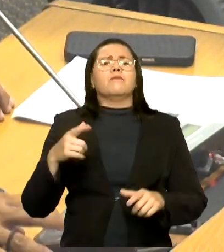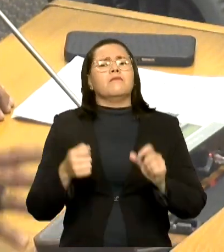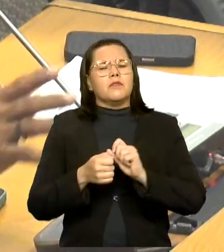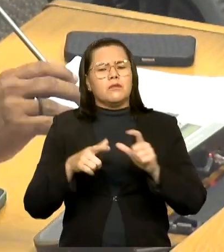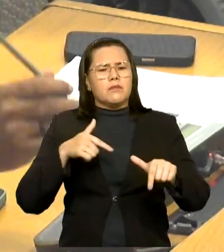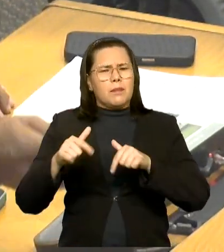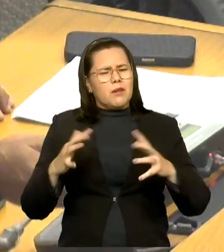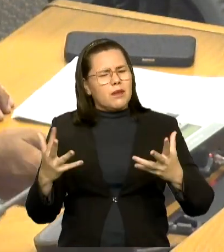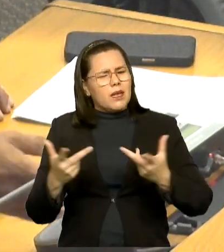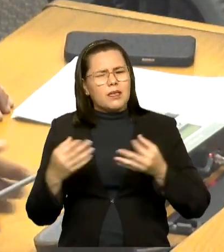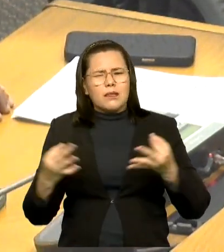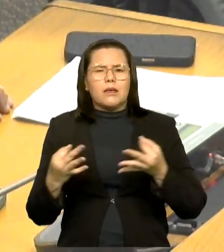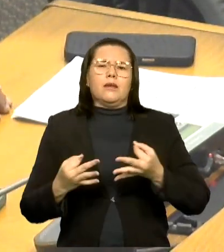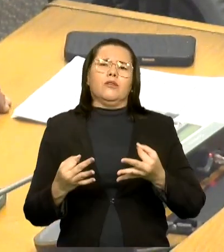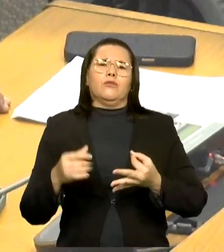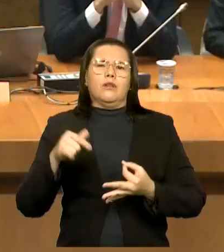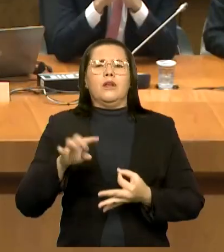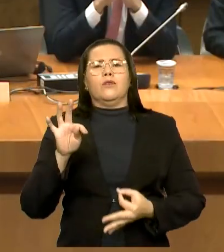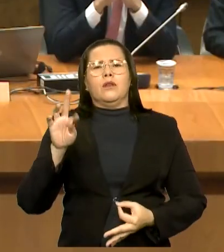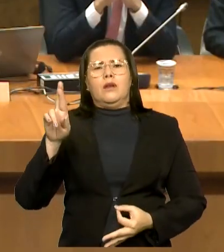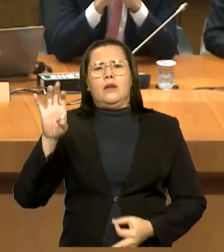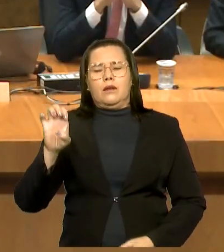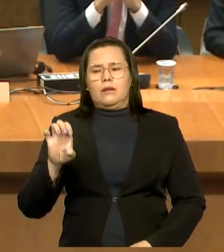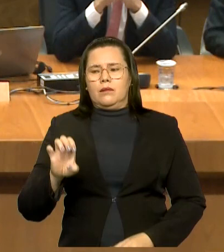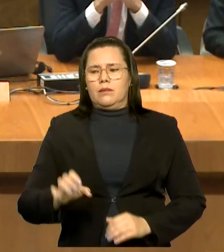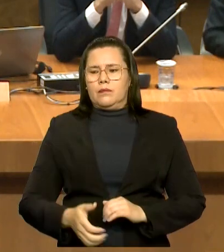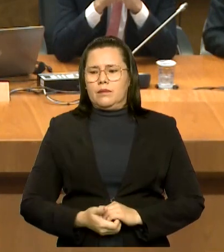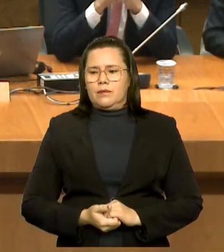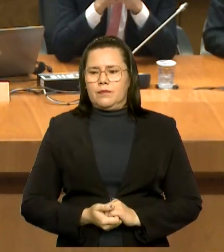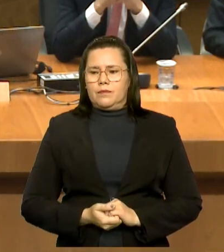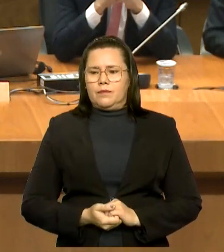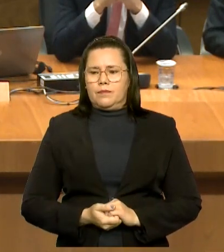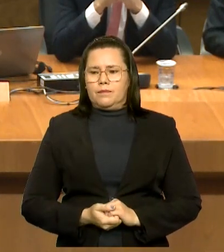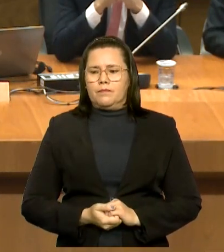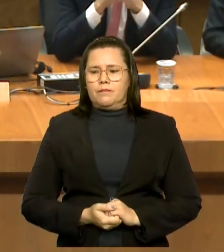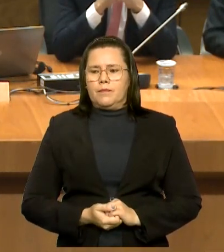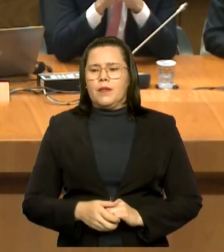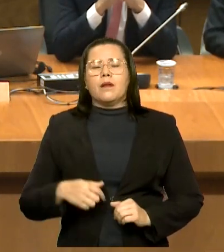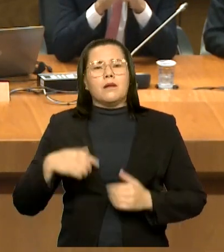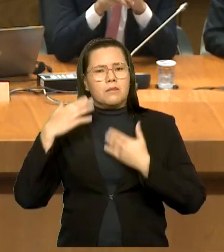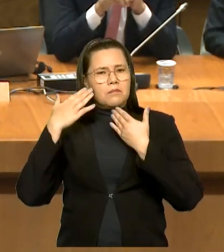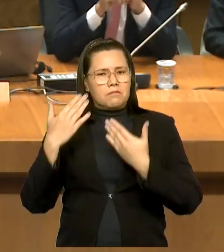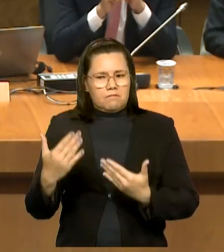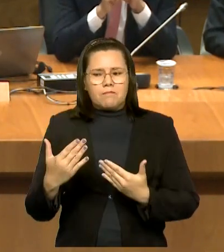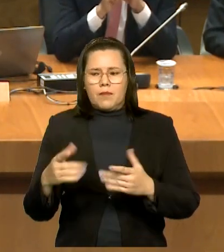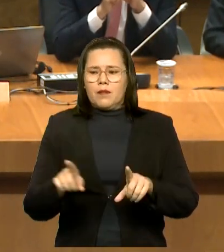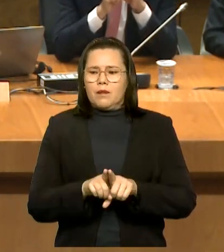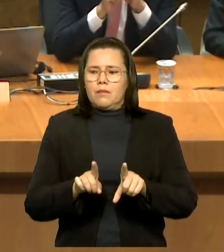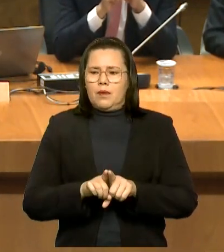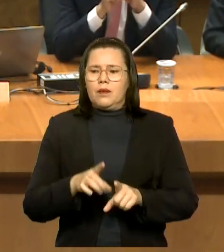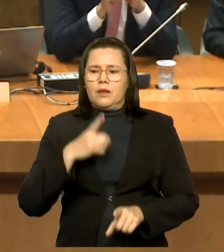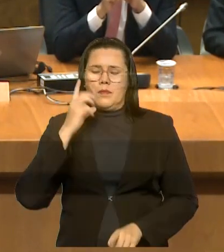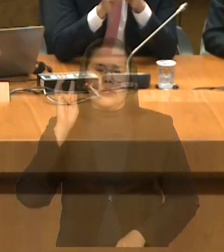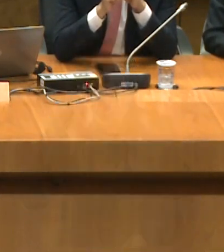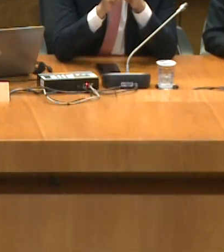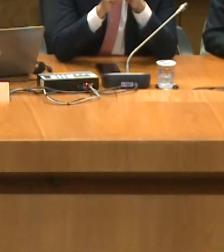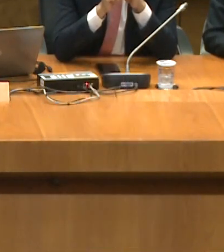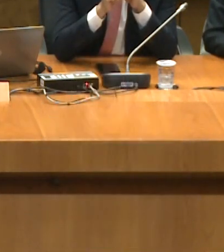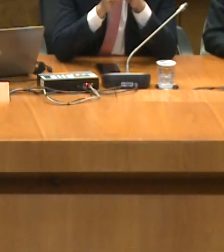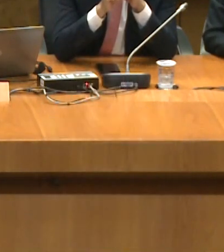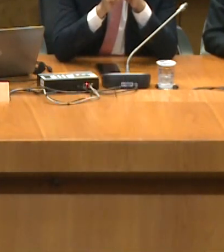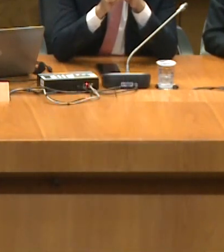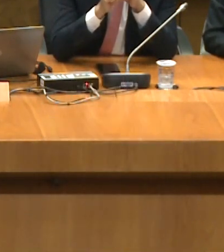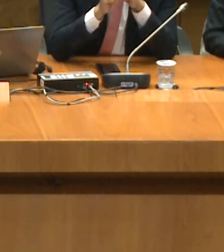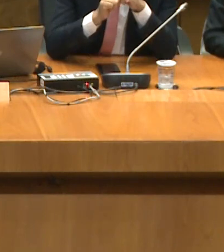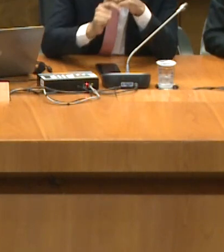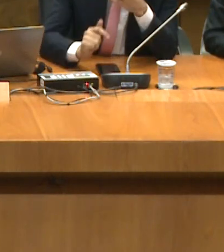presidente. Agradeço, deputado Hélio. Também posso dar esse testemunho do doutor Rodrigo Maia, atual procurador-geral do Estado desde 2015, com uma pequena